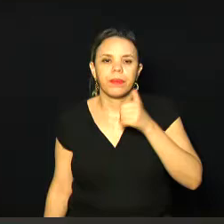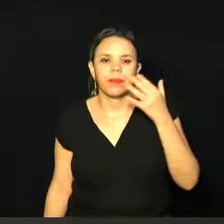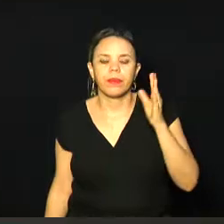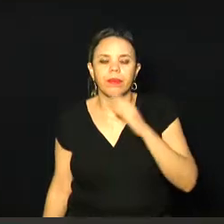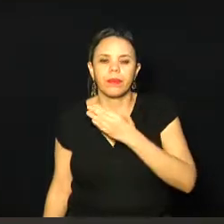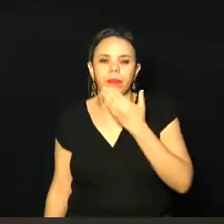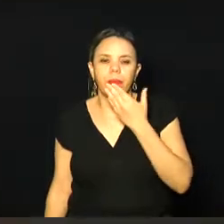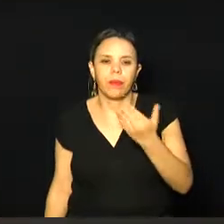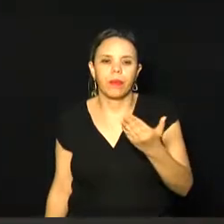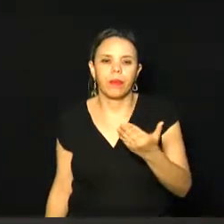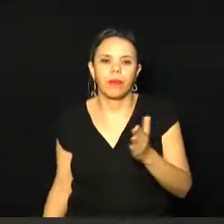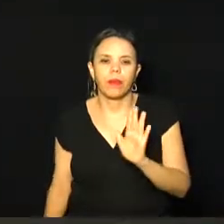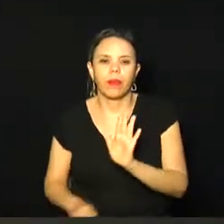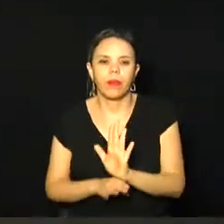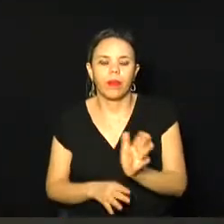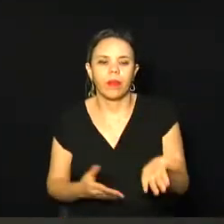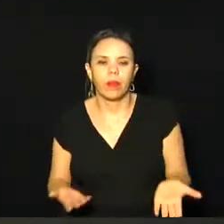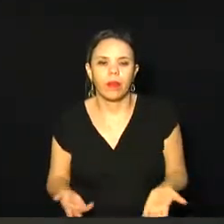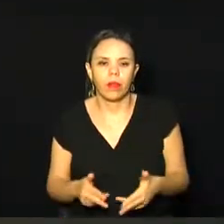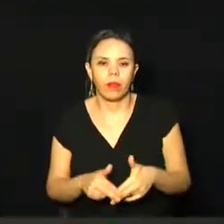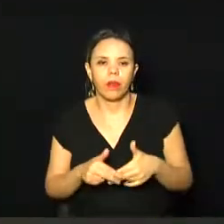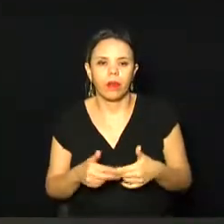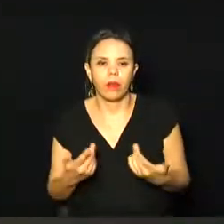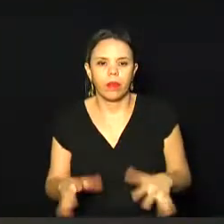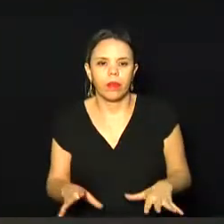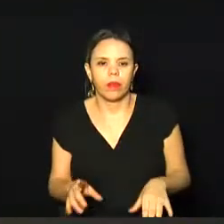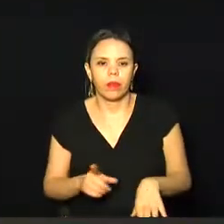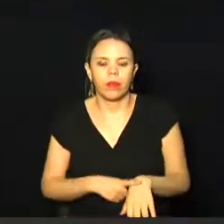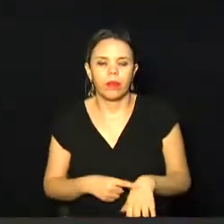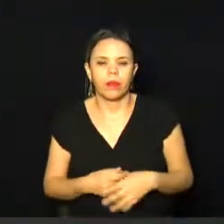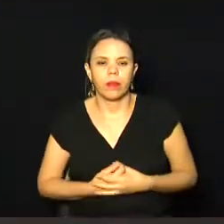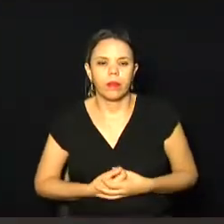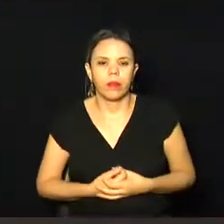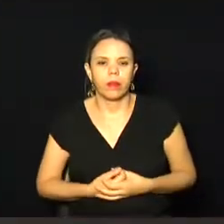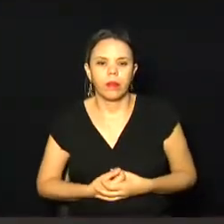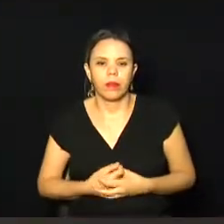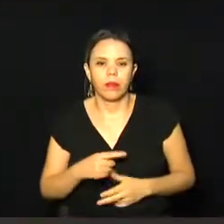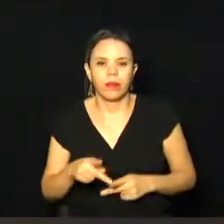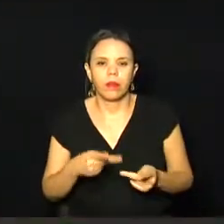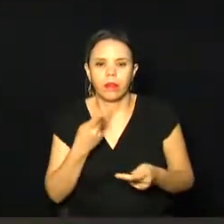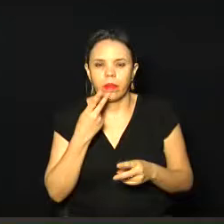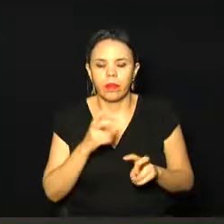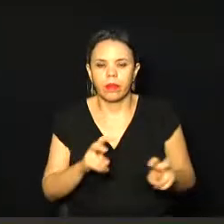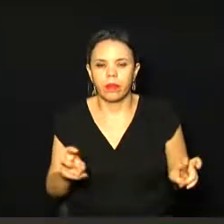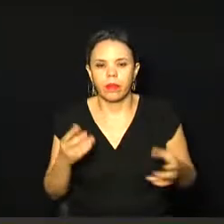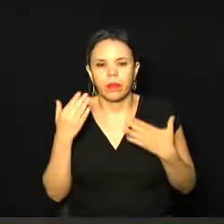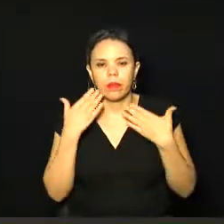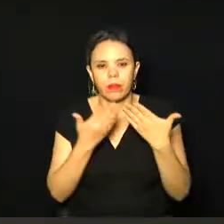pedindo ajuda. Por isso, eu não quero mais tomar o tempo, até porque a gente tem mais gente para falar, eu quero